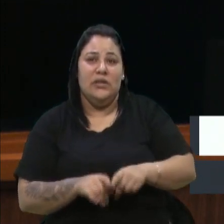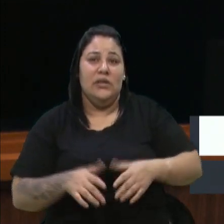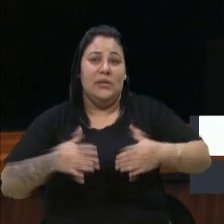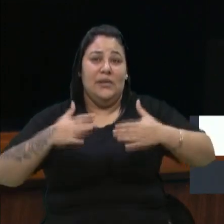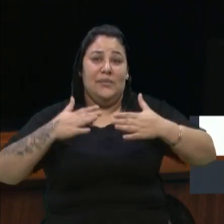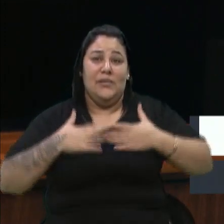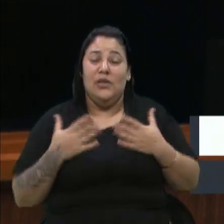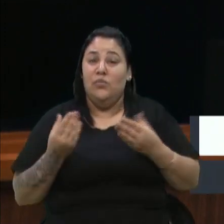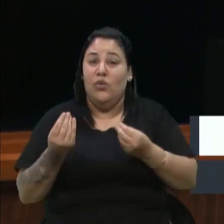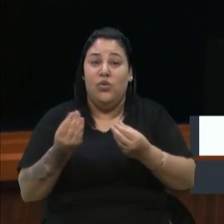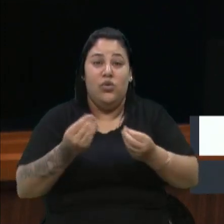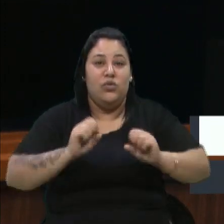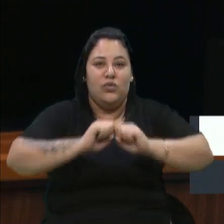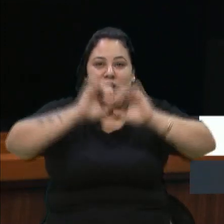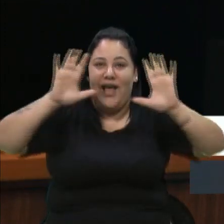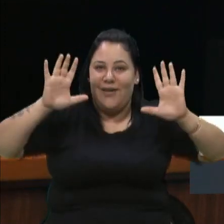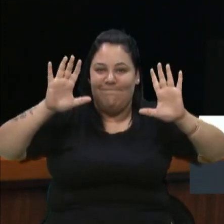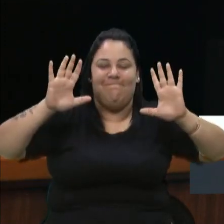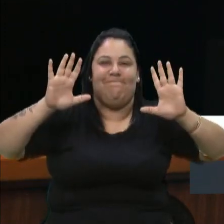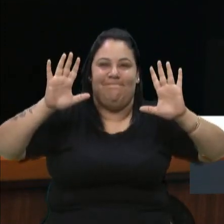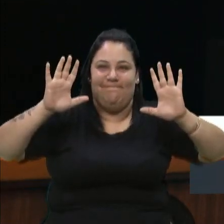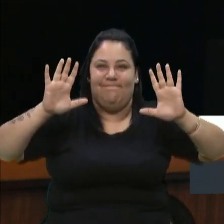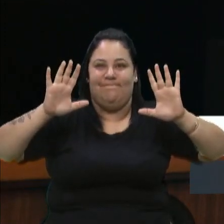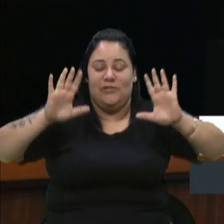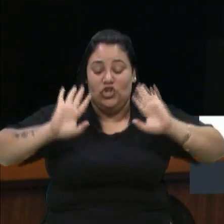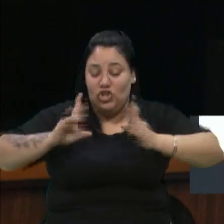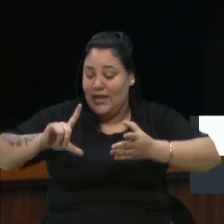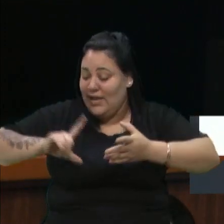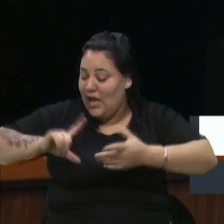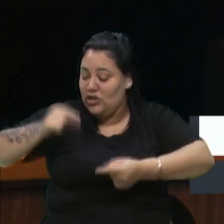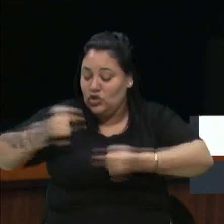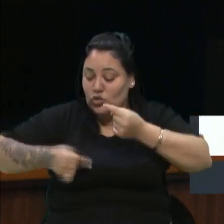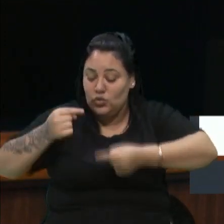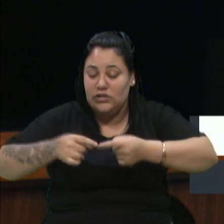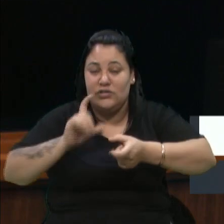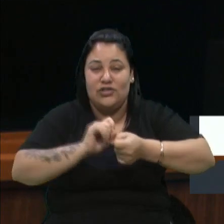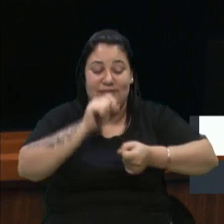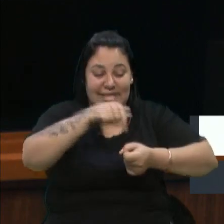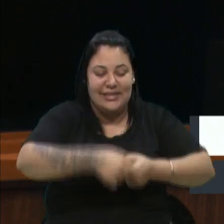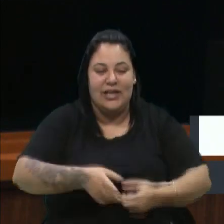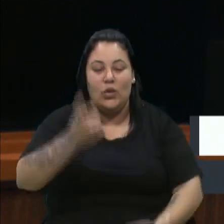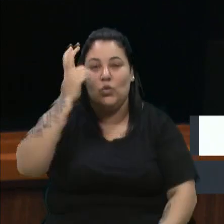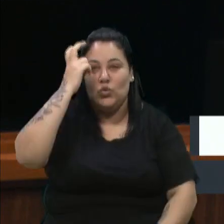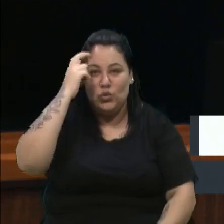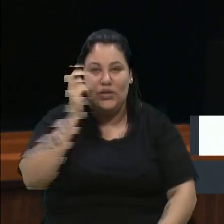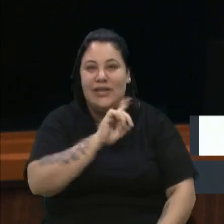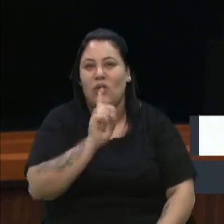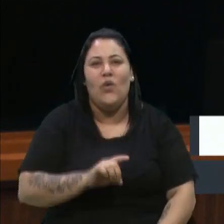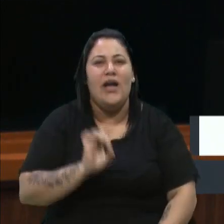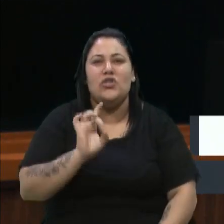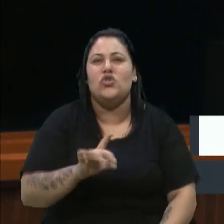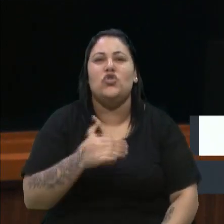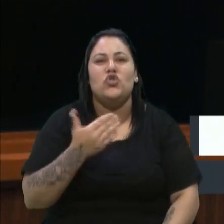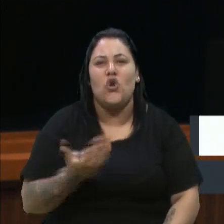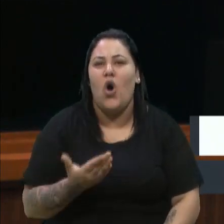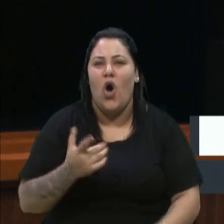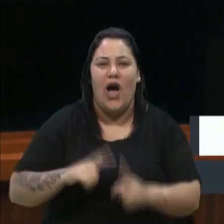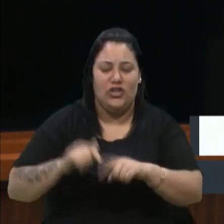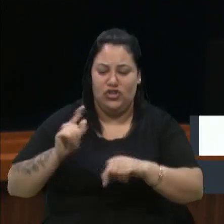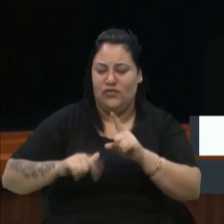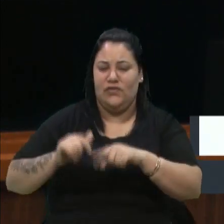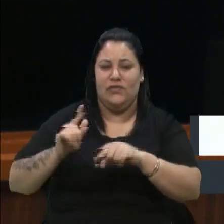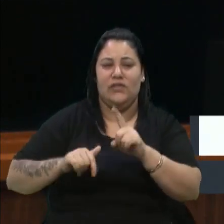clara aquela discussão que a gente vem fazendo aqui, o quanto a cultura não é só as